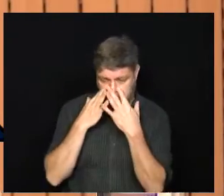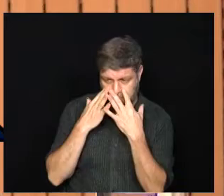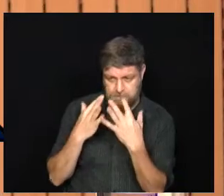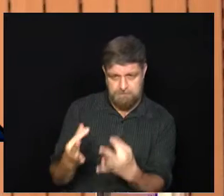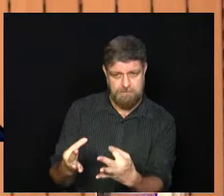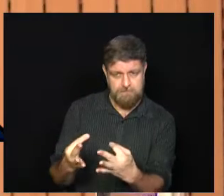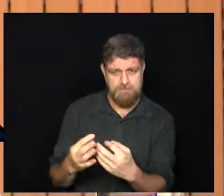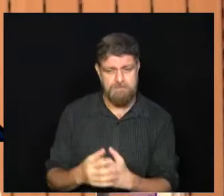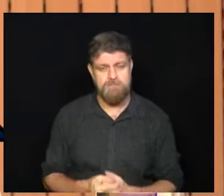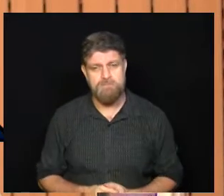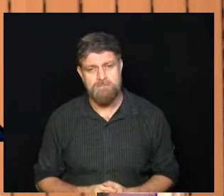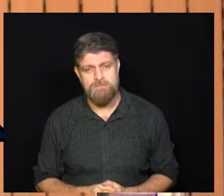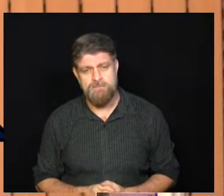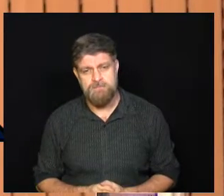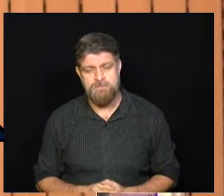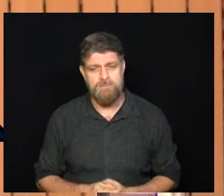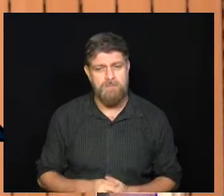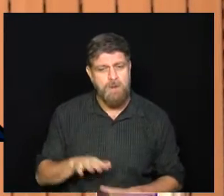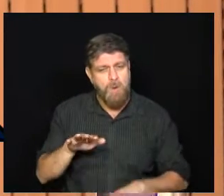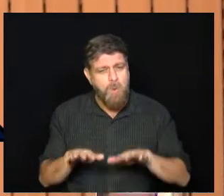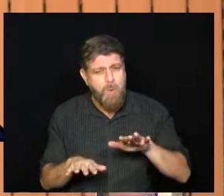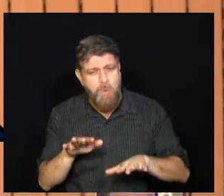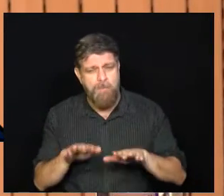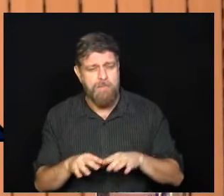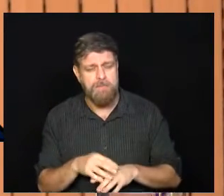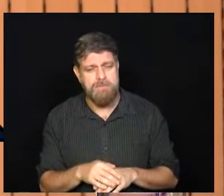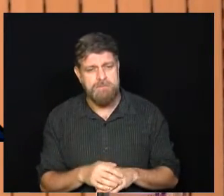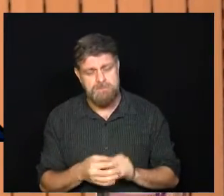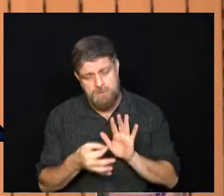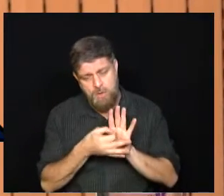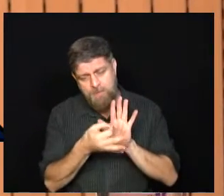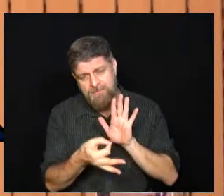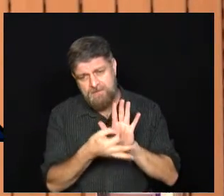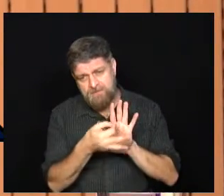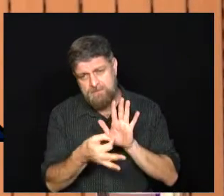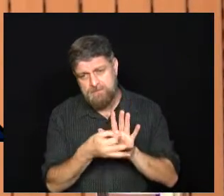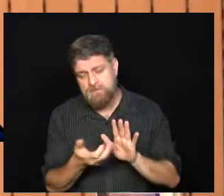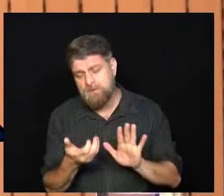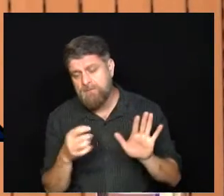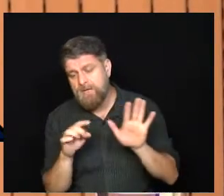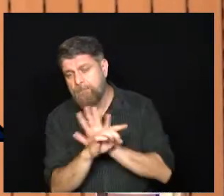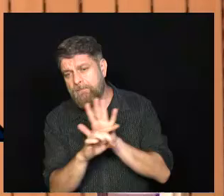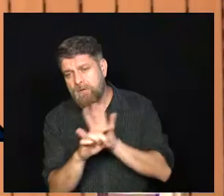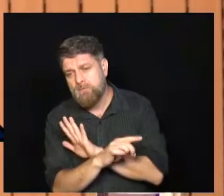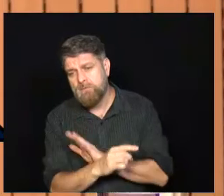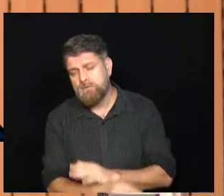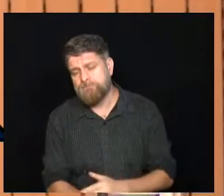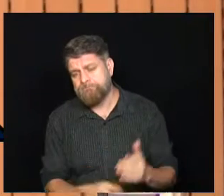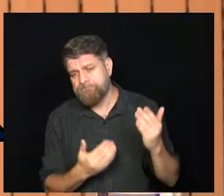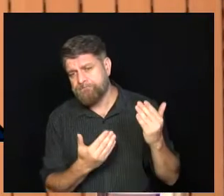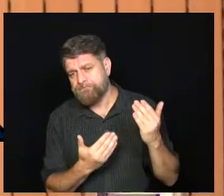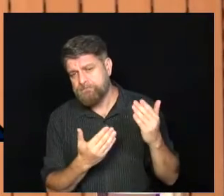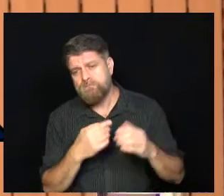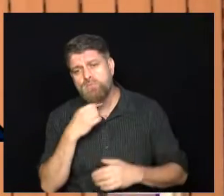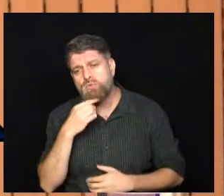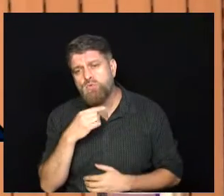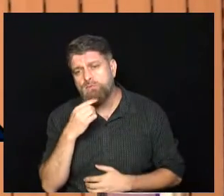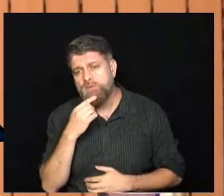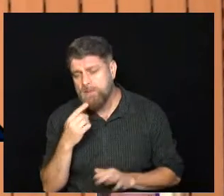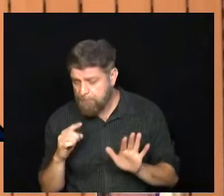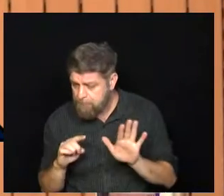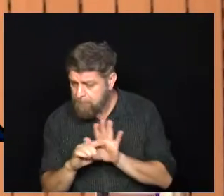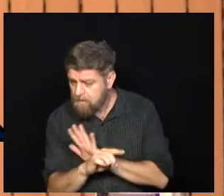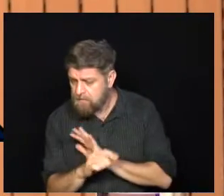Agora, algumas observações que eu faço aqui, queria perguntar. A primeira delas é